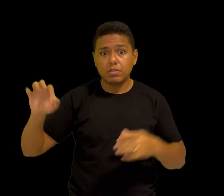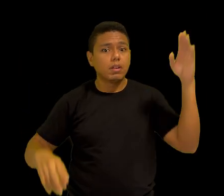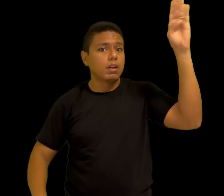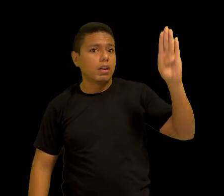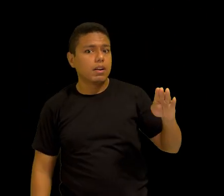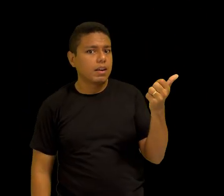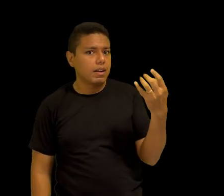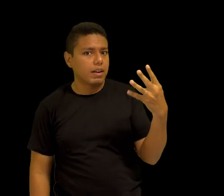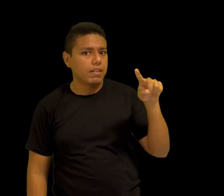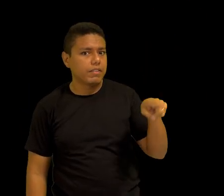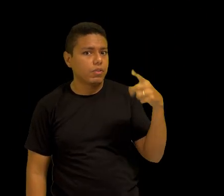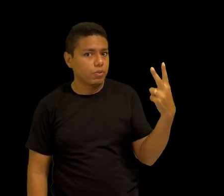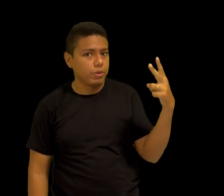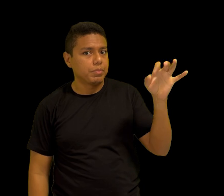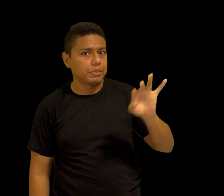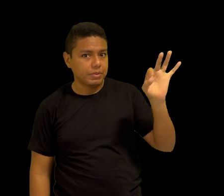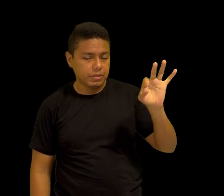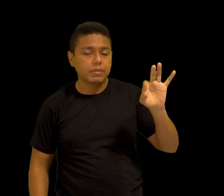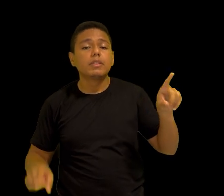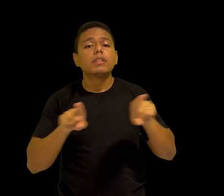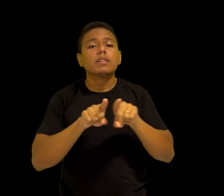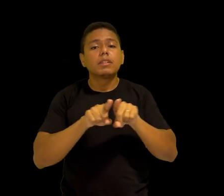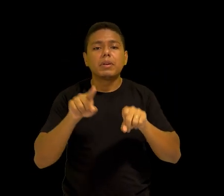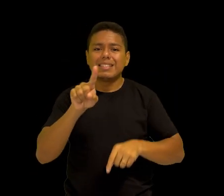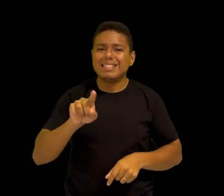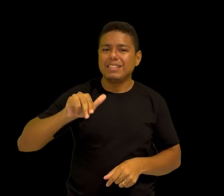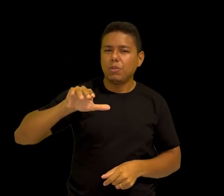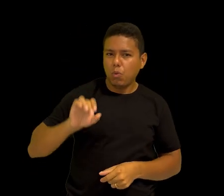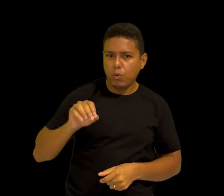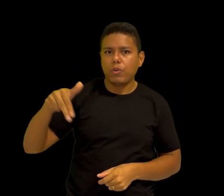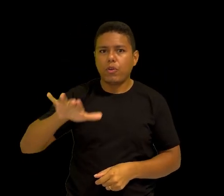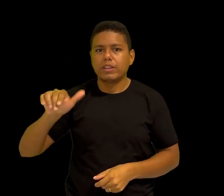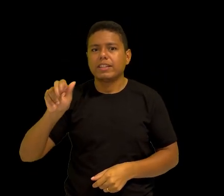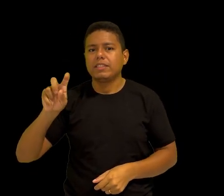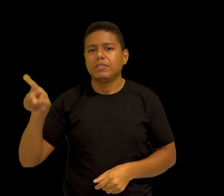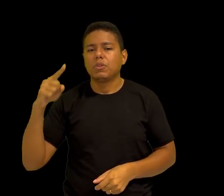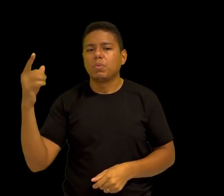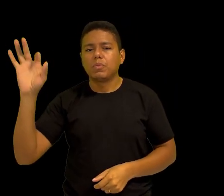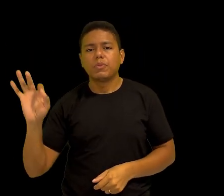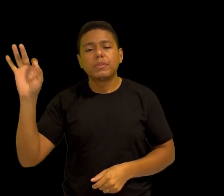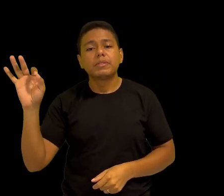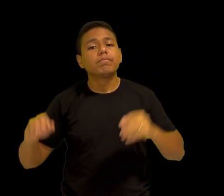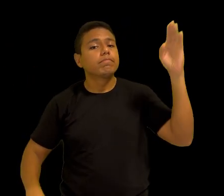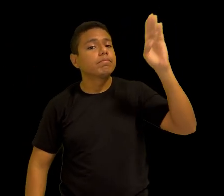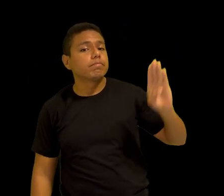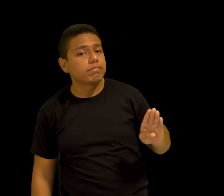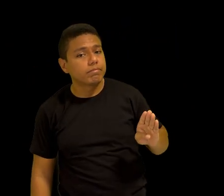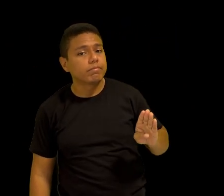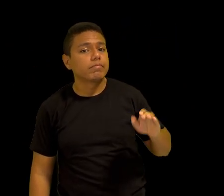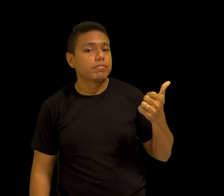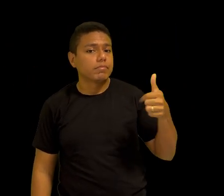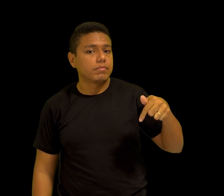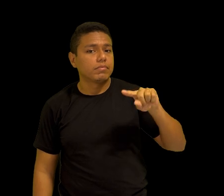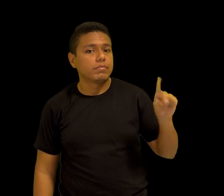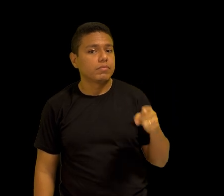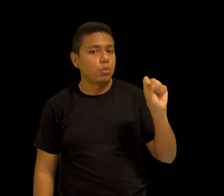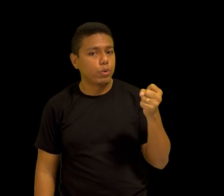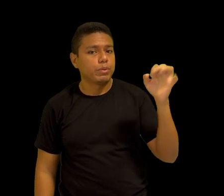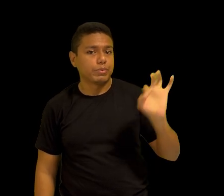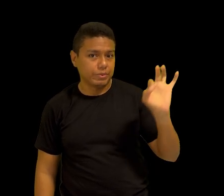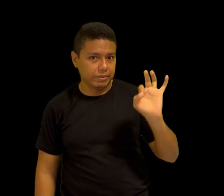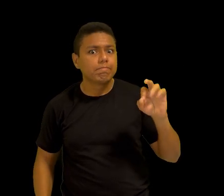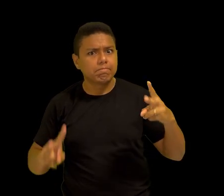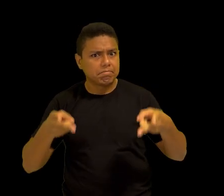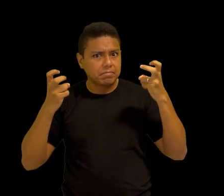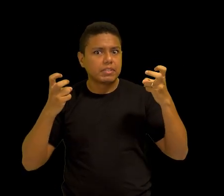no Brasil foi 14,2%. E em relação a zinco, Nordeste 15,1%, Brasil 17,8%.